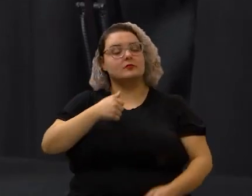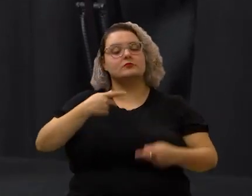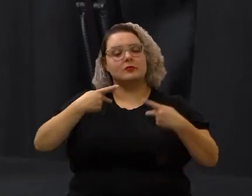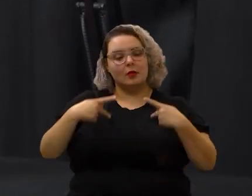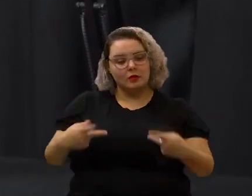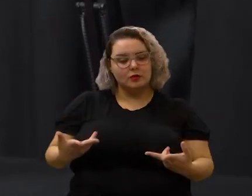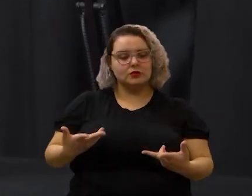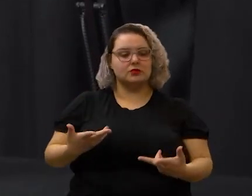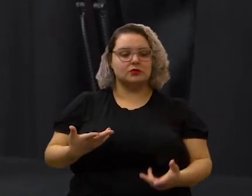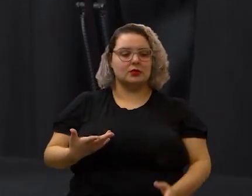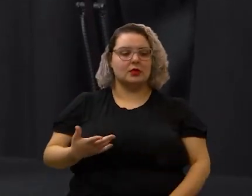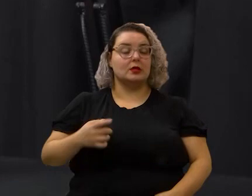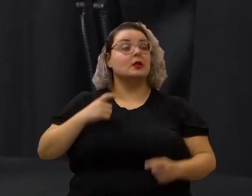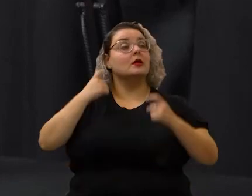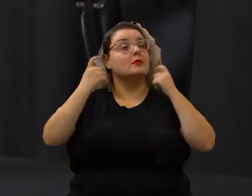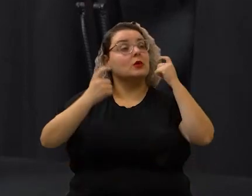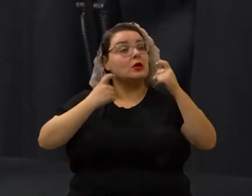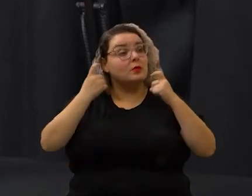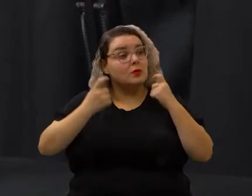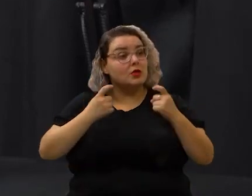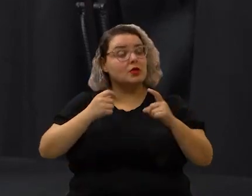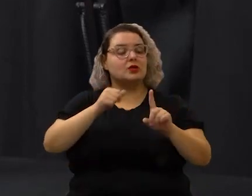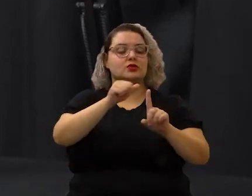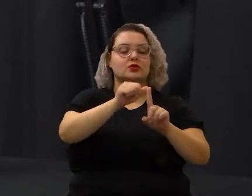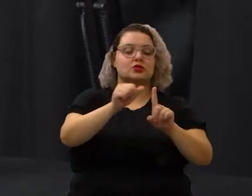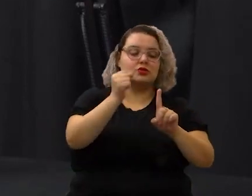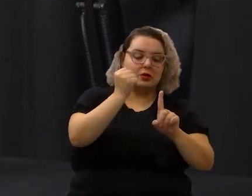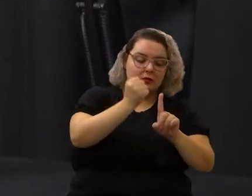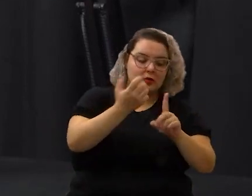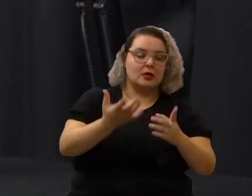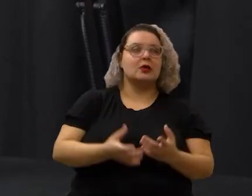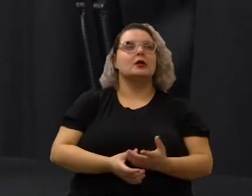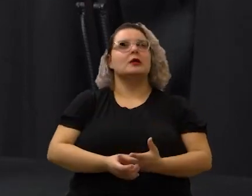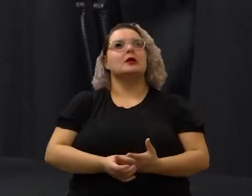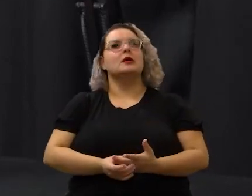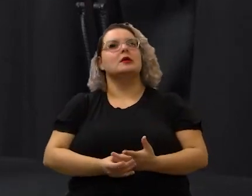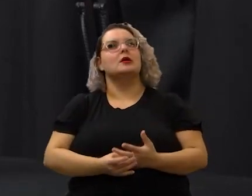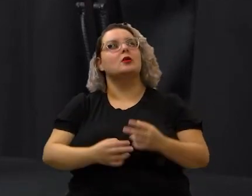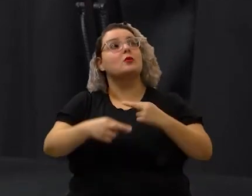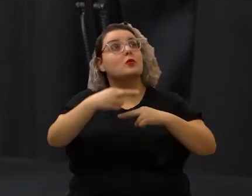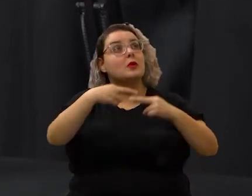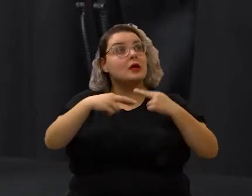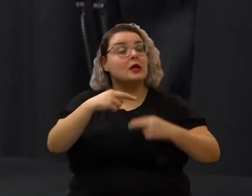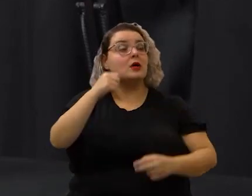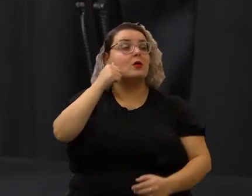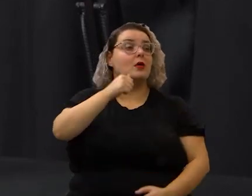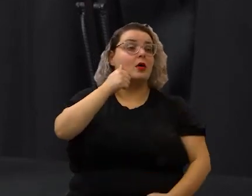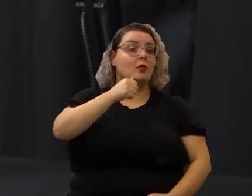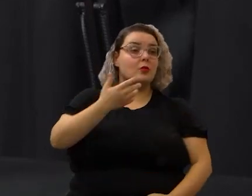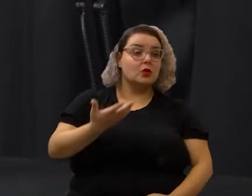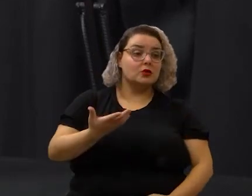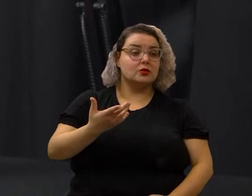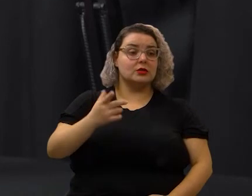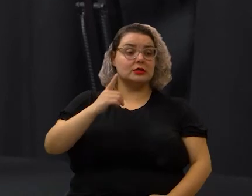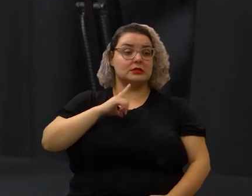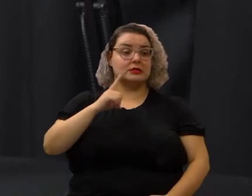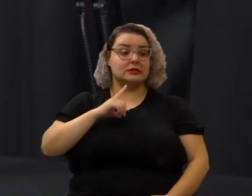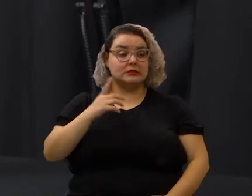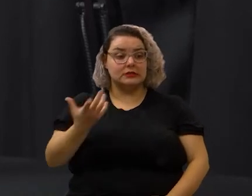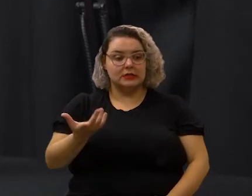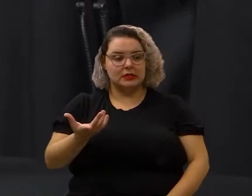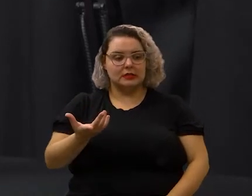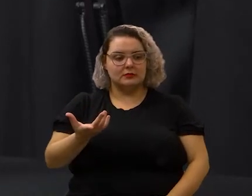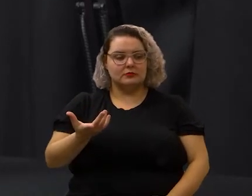posicionamento feminino, da sua preocupação em relação a feminicídio, em relação a mulheres que têm